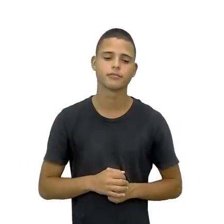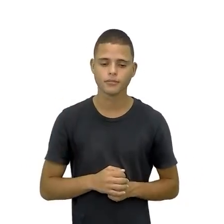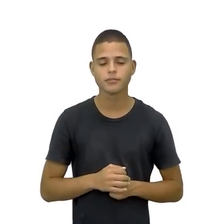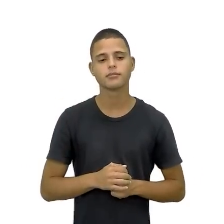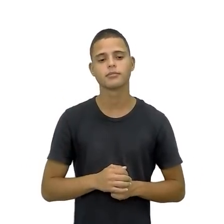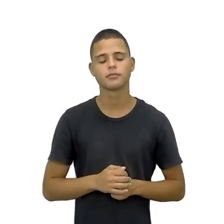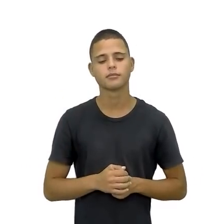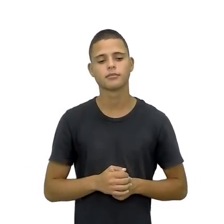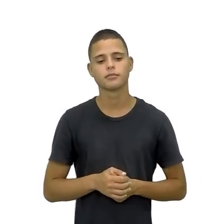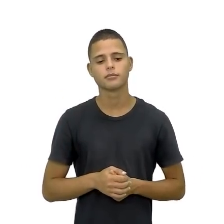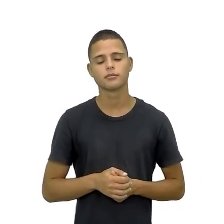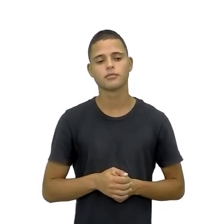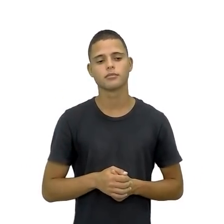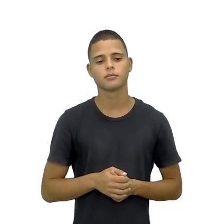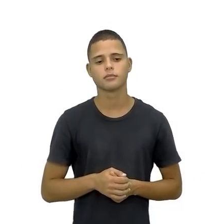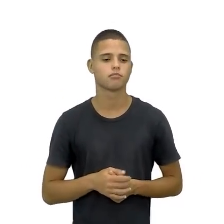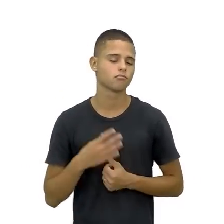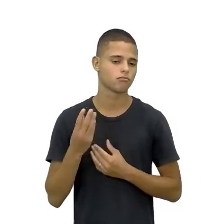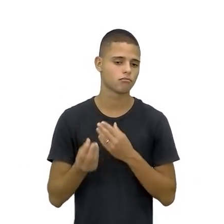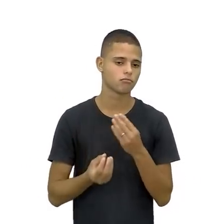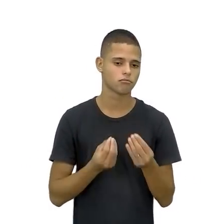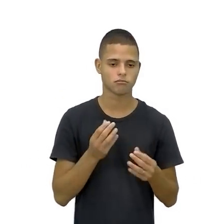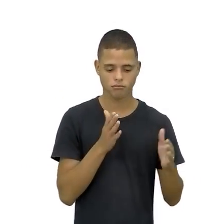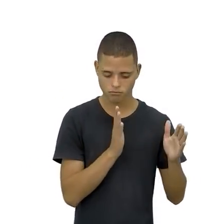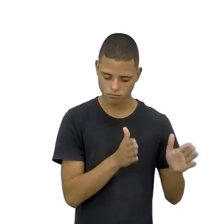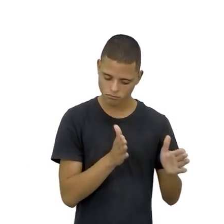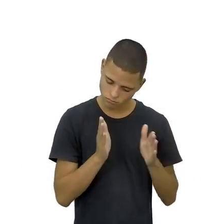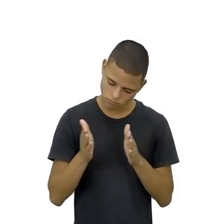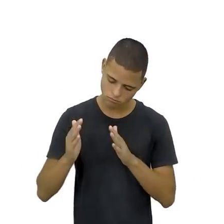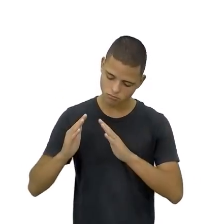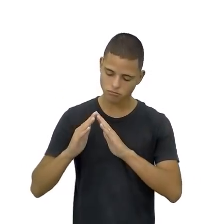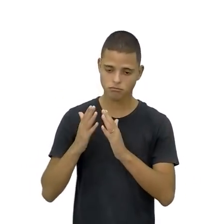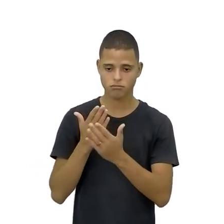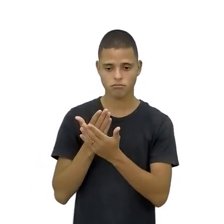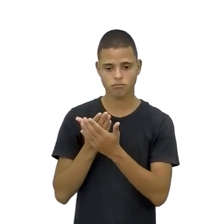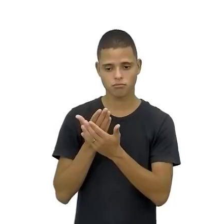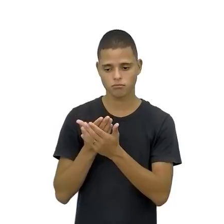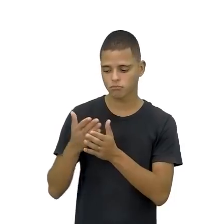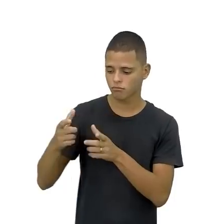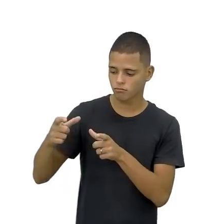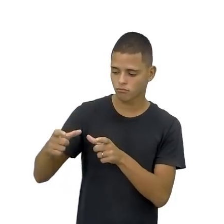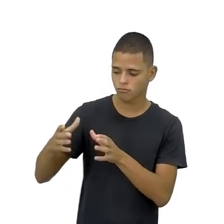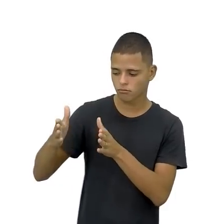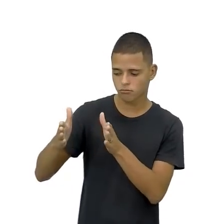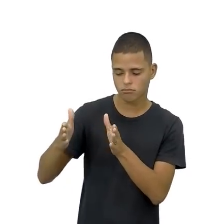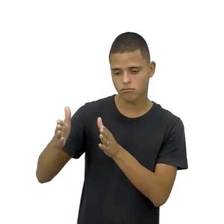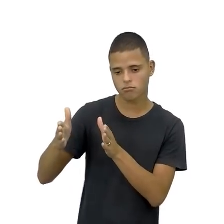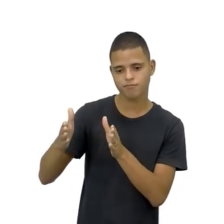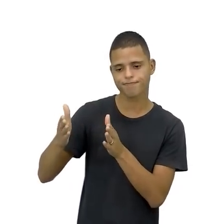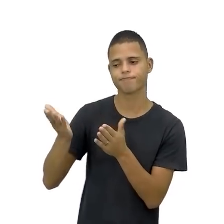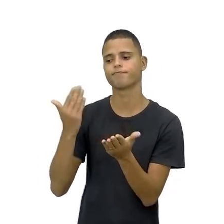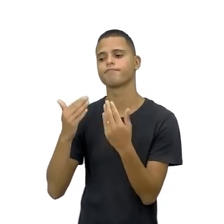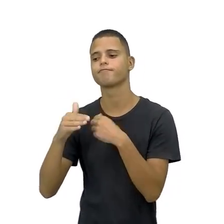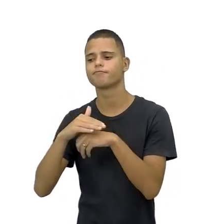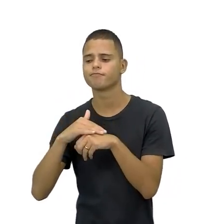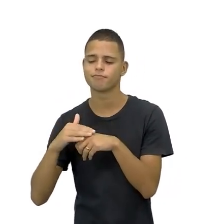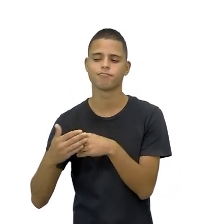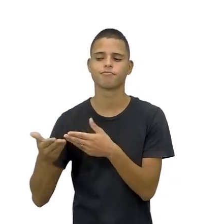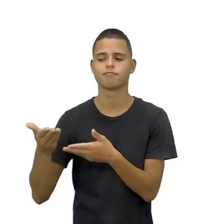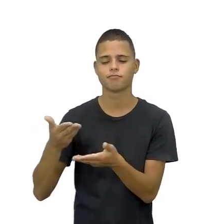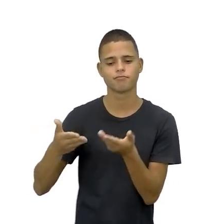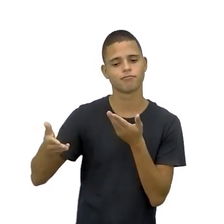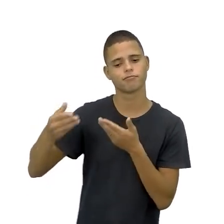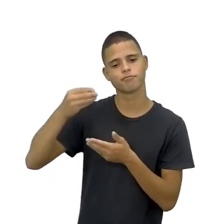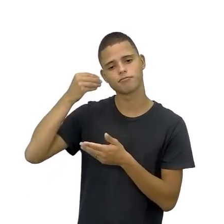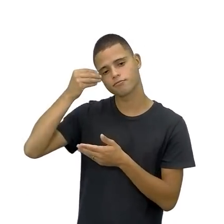né? Como vamos organizar a escola para que seja um espaço de diálogo e de trocas de experiências, né?